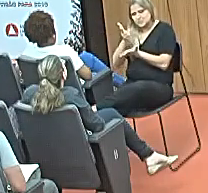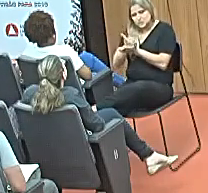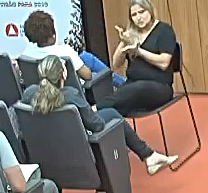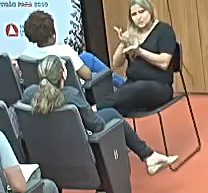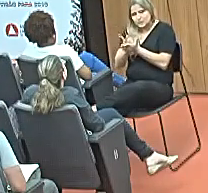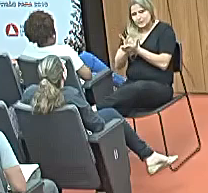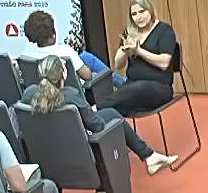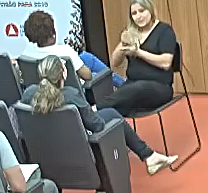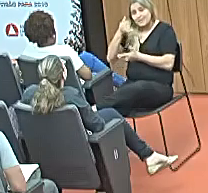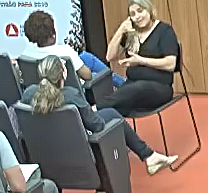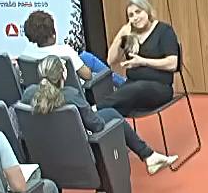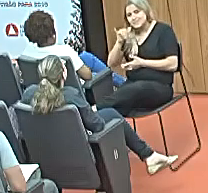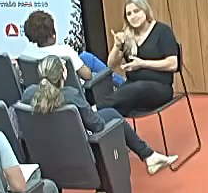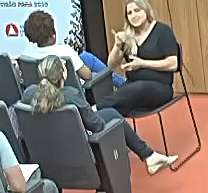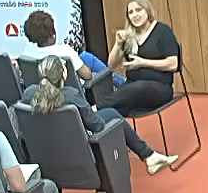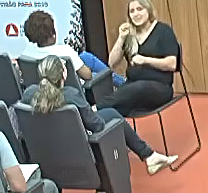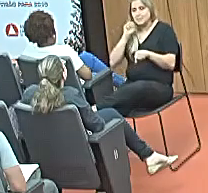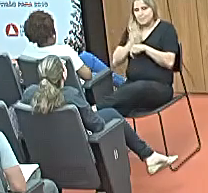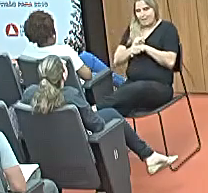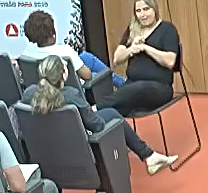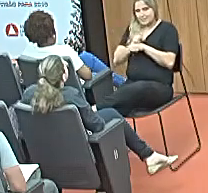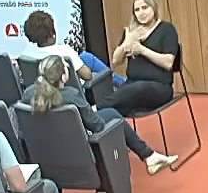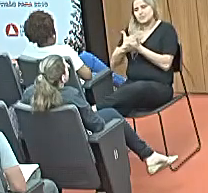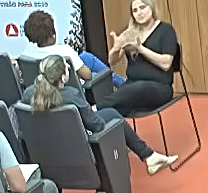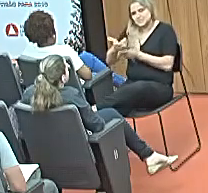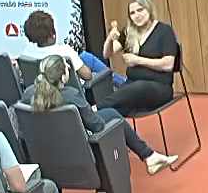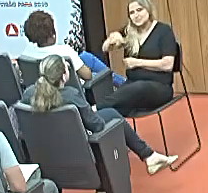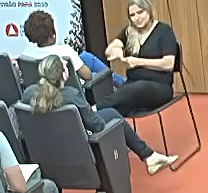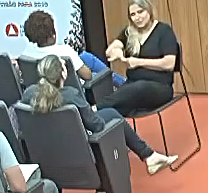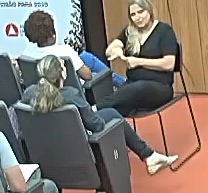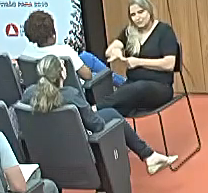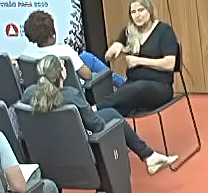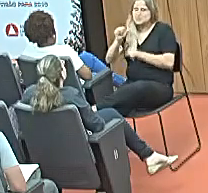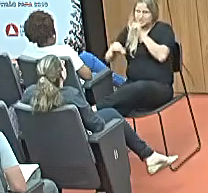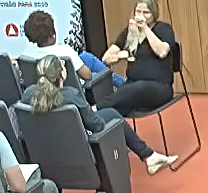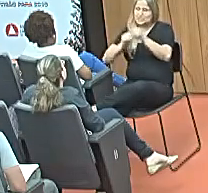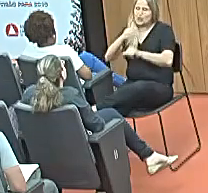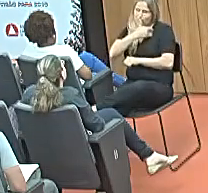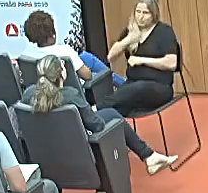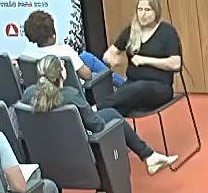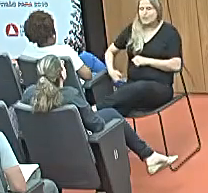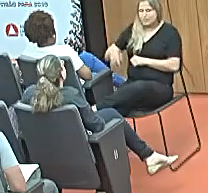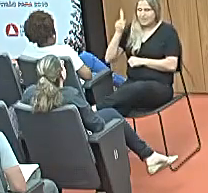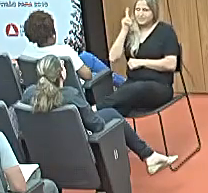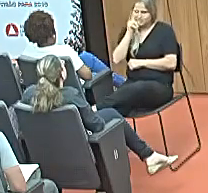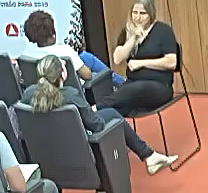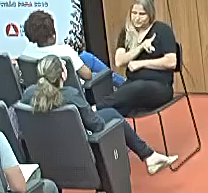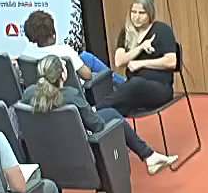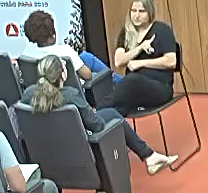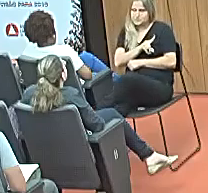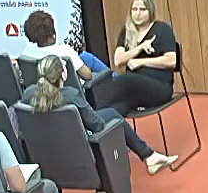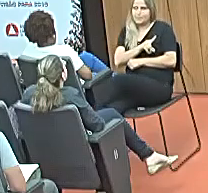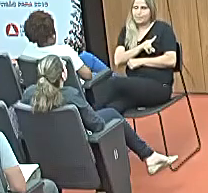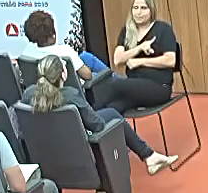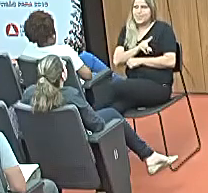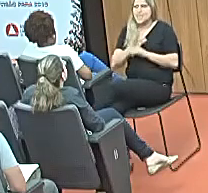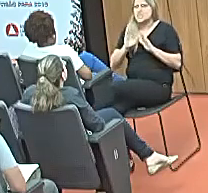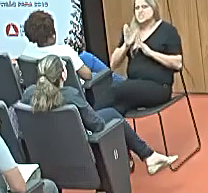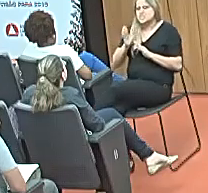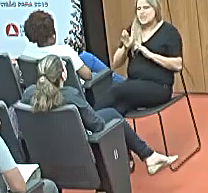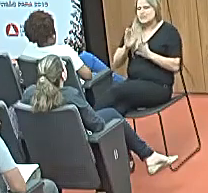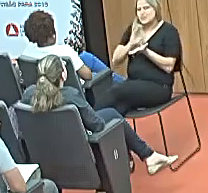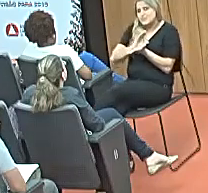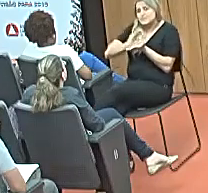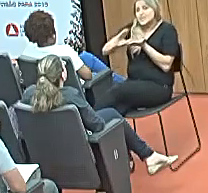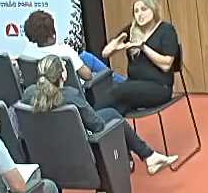que esse processo seja encerrado para começar tudo novamente do início então é extremamente importante haja vista que já foi investido se não me engano